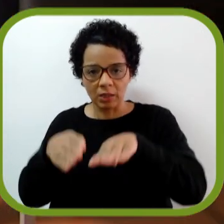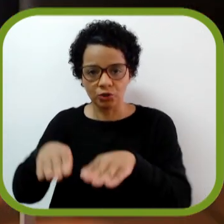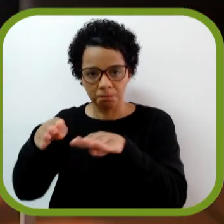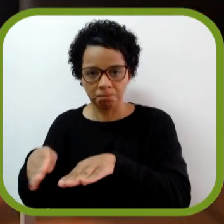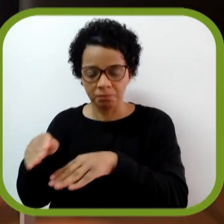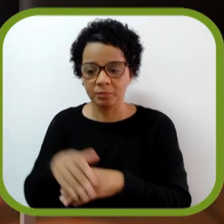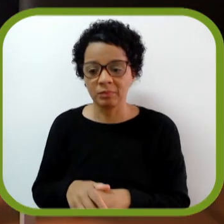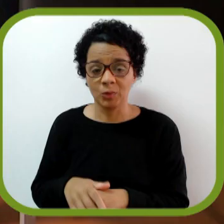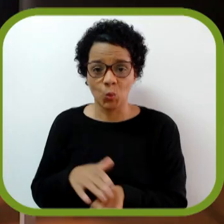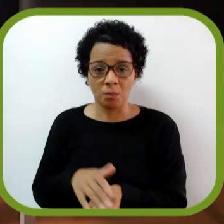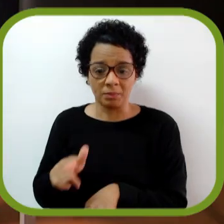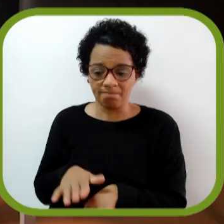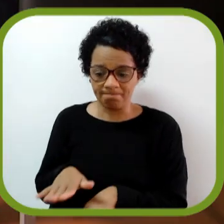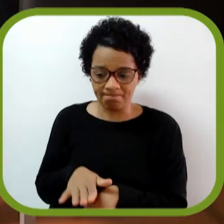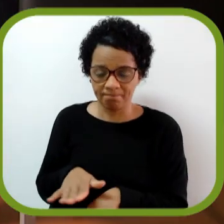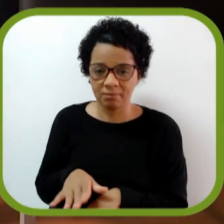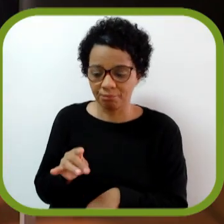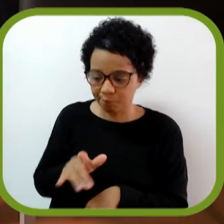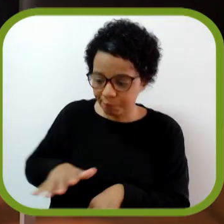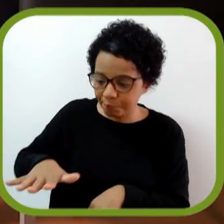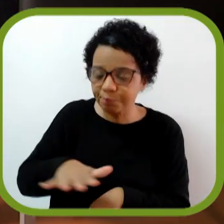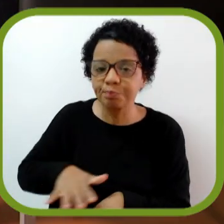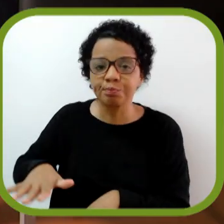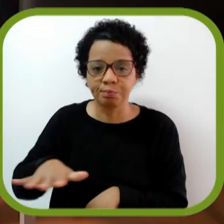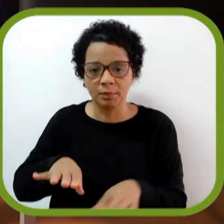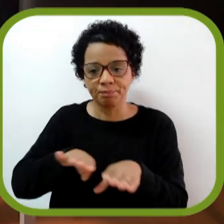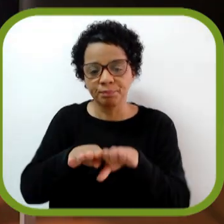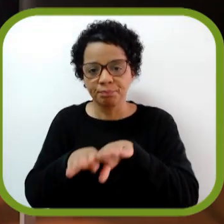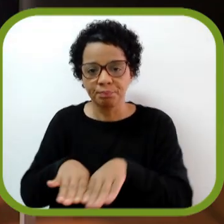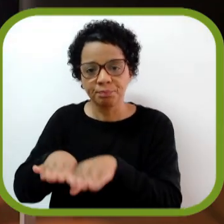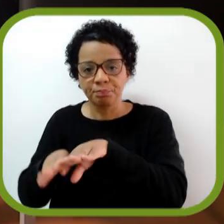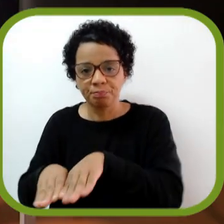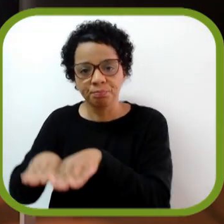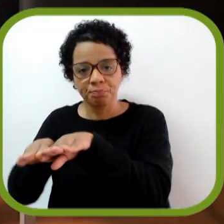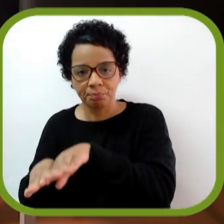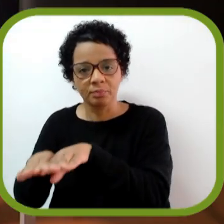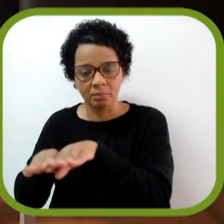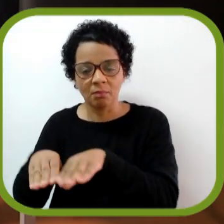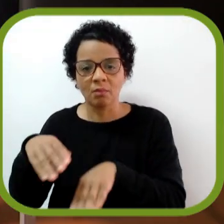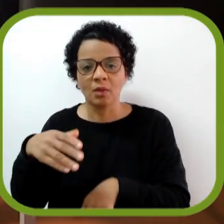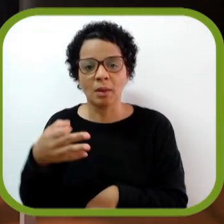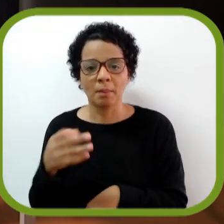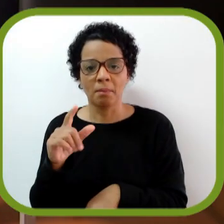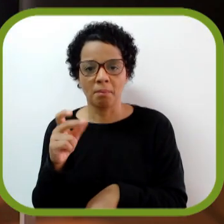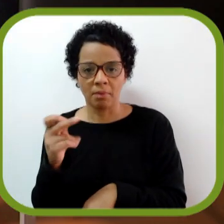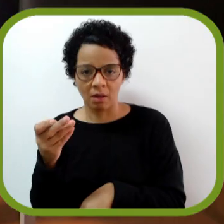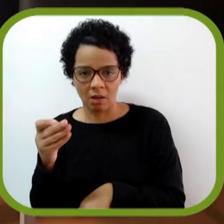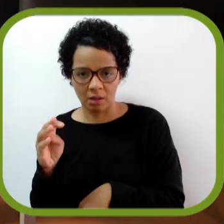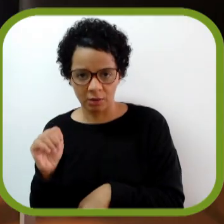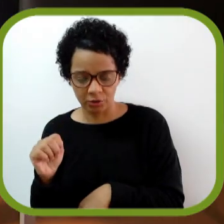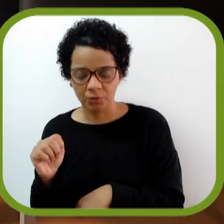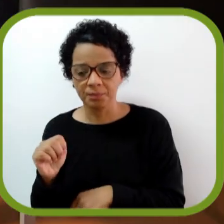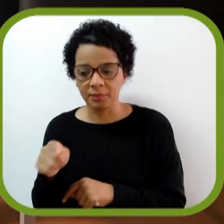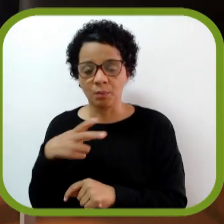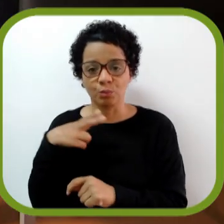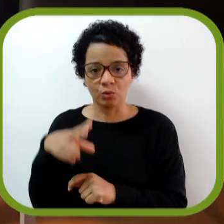portanto, este enquadramento geotectónico que estabelece ou que configura a proximidade do